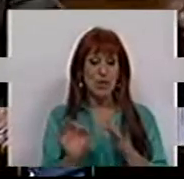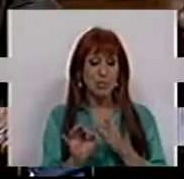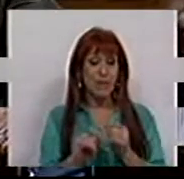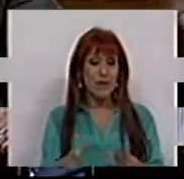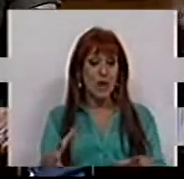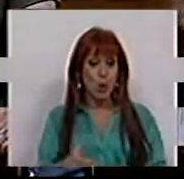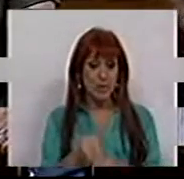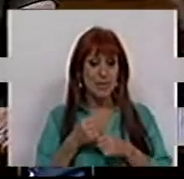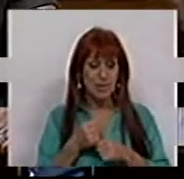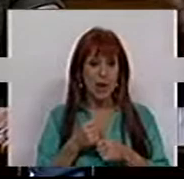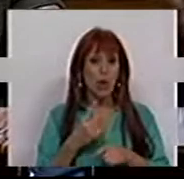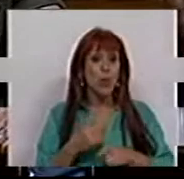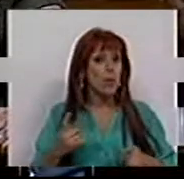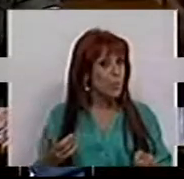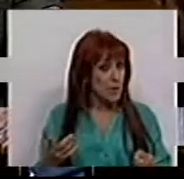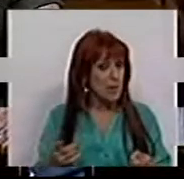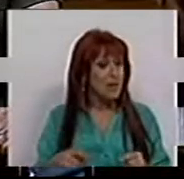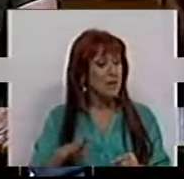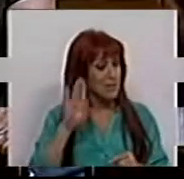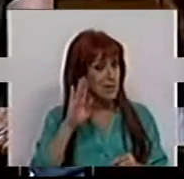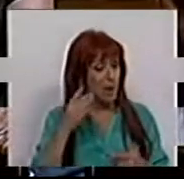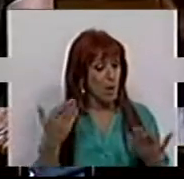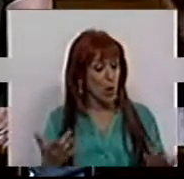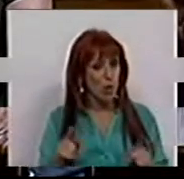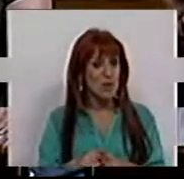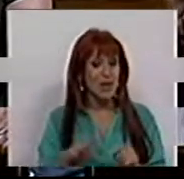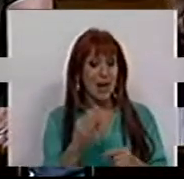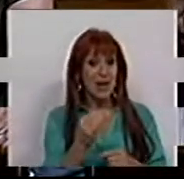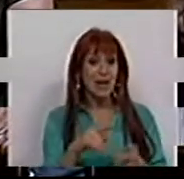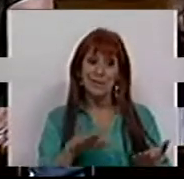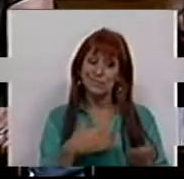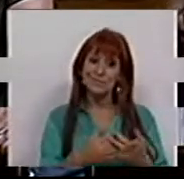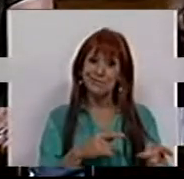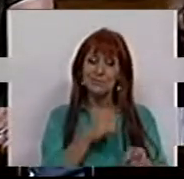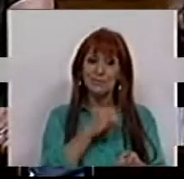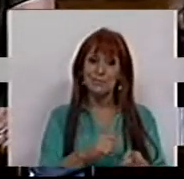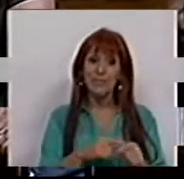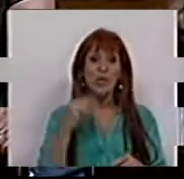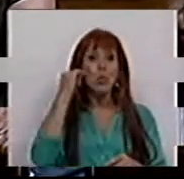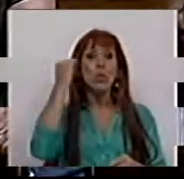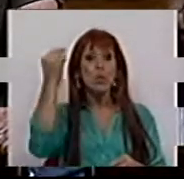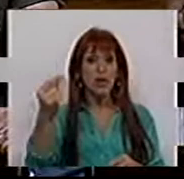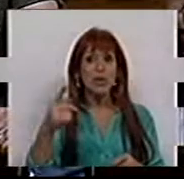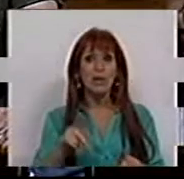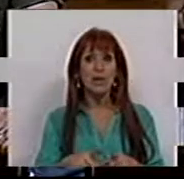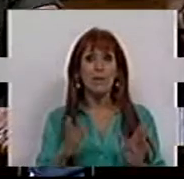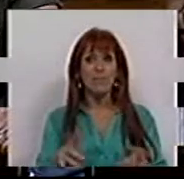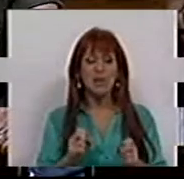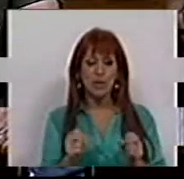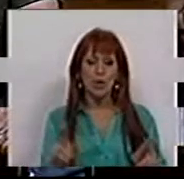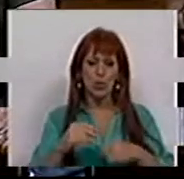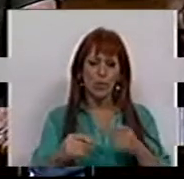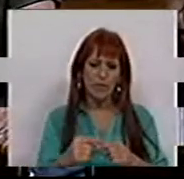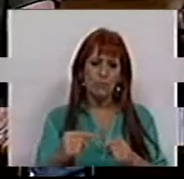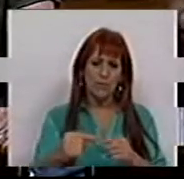para a adoção, porque como bem sabem hoje, estas crianças estão sujeitas a um visto turístico que tem de ser